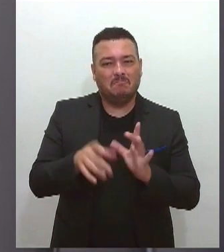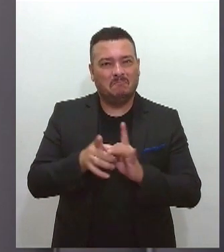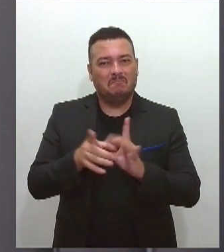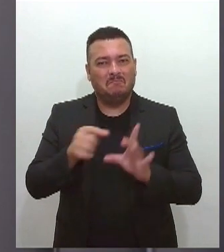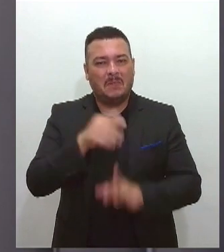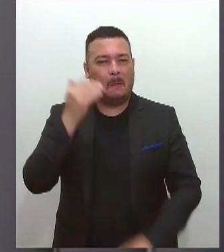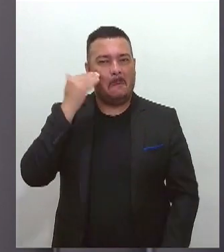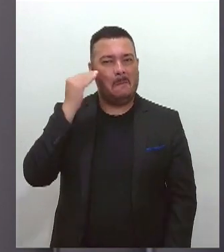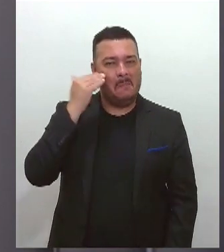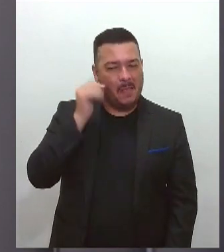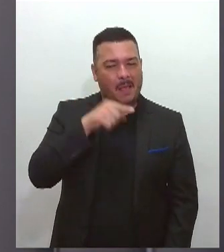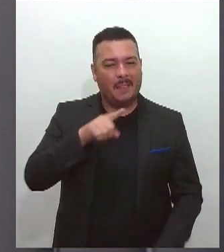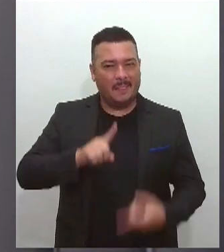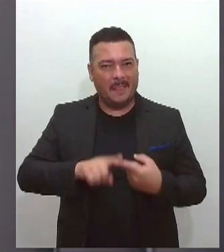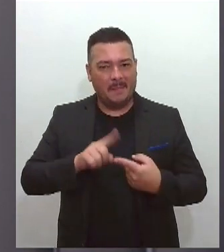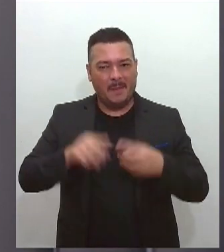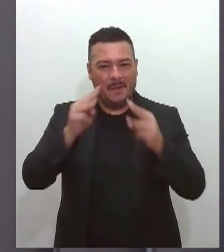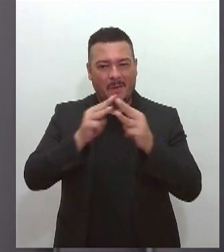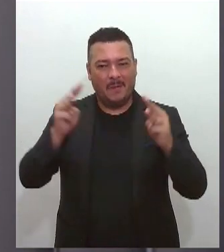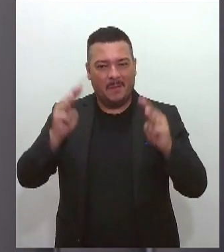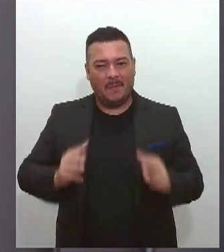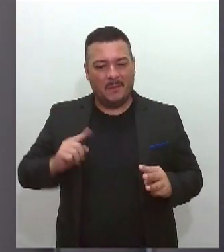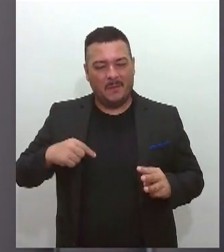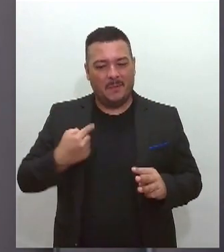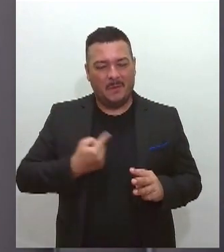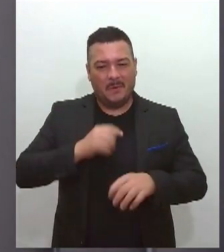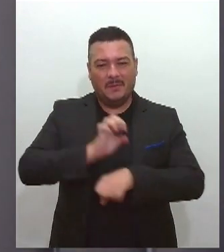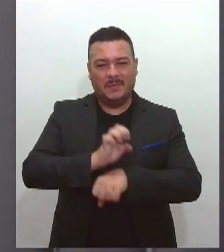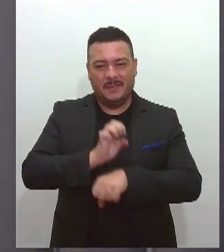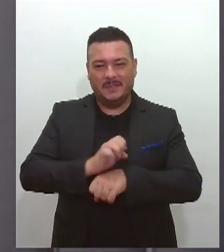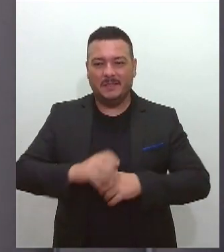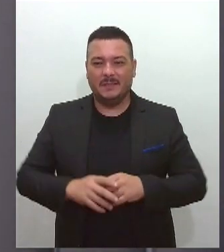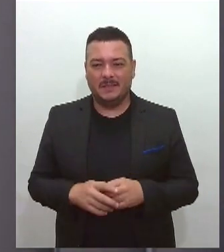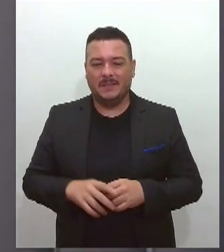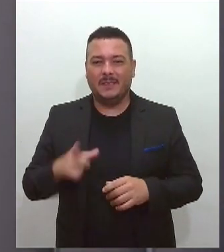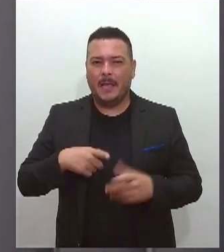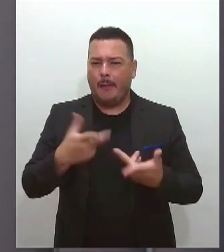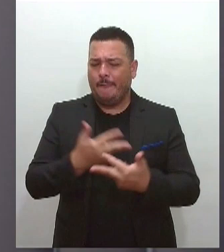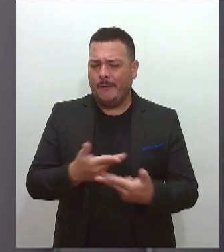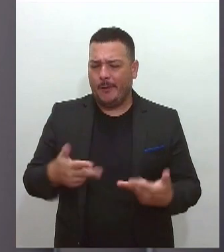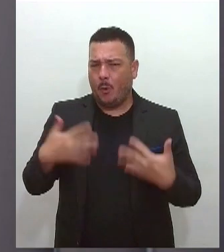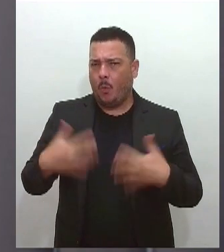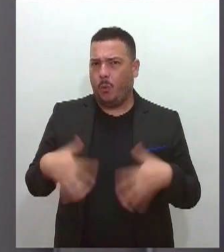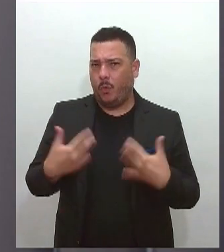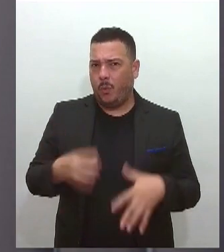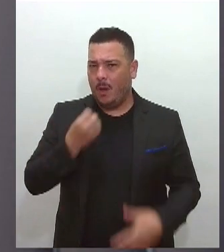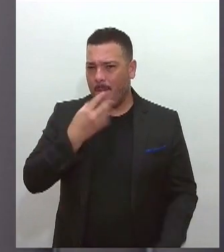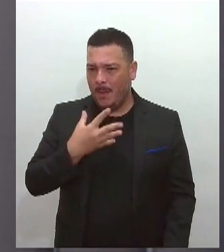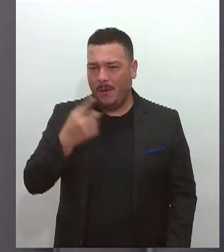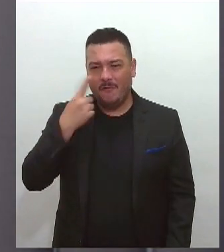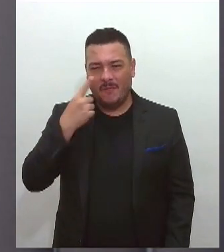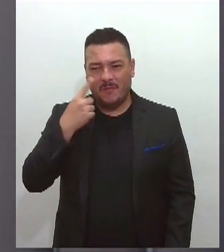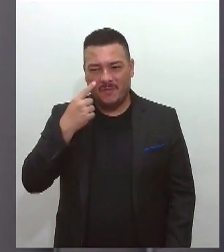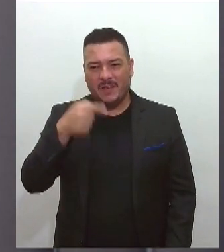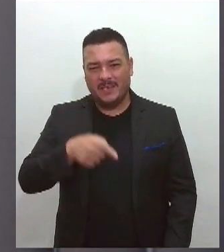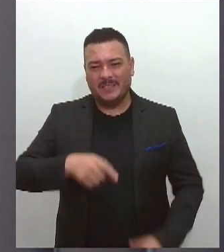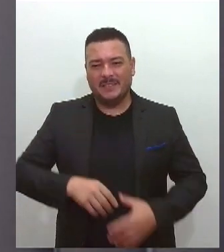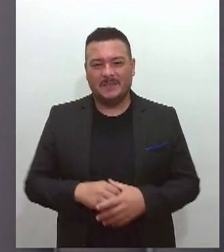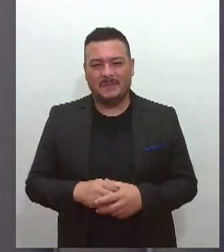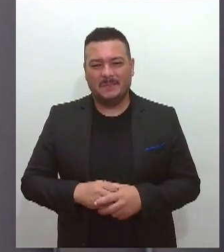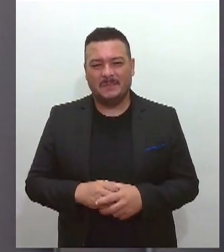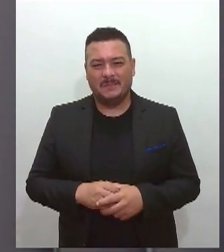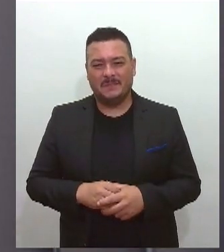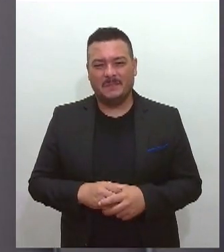também dos museus aqui do nosso estado, né? E a gente tem riquezas, né, Matheus? Vamos conferir essas riquezas, pessoal. Com